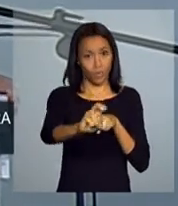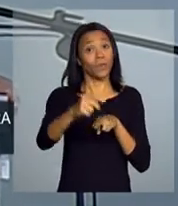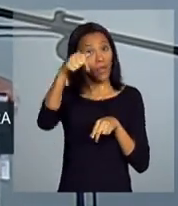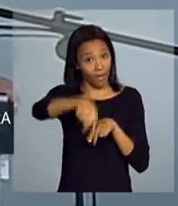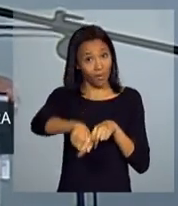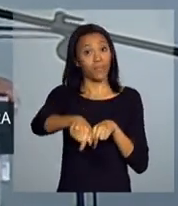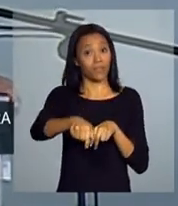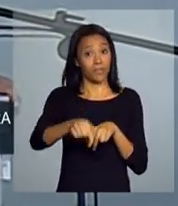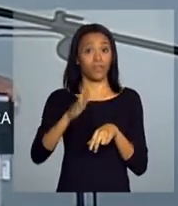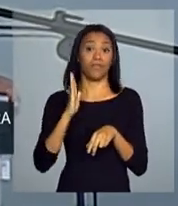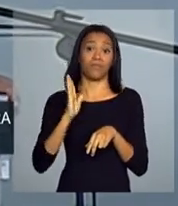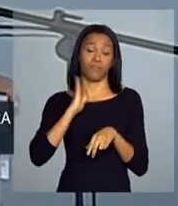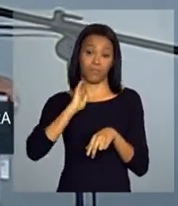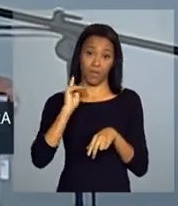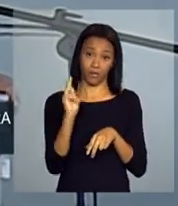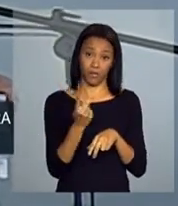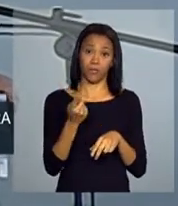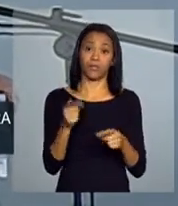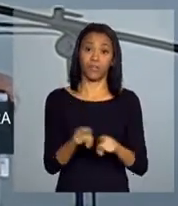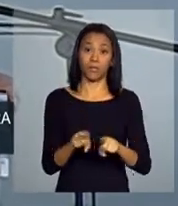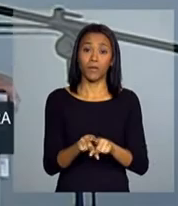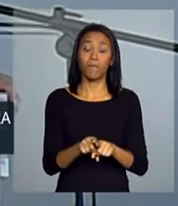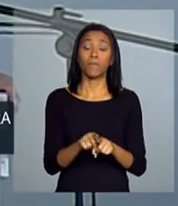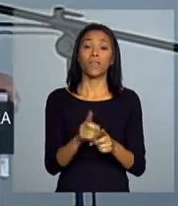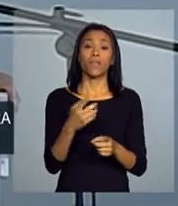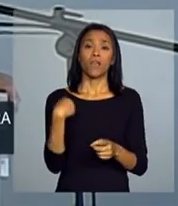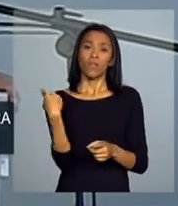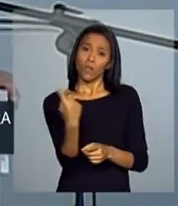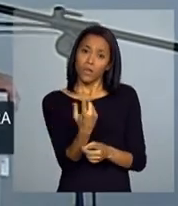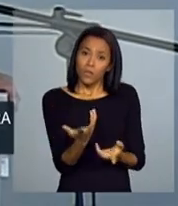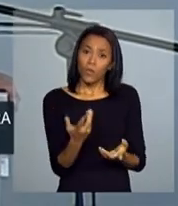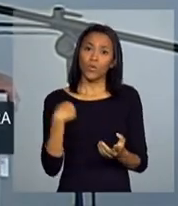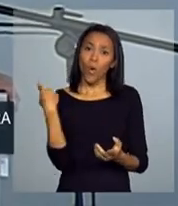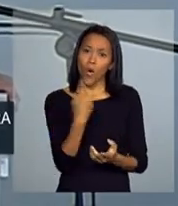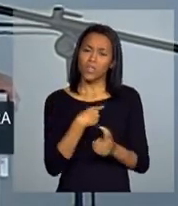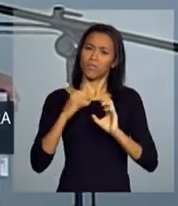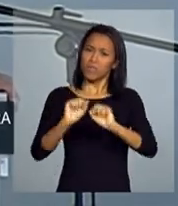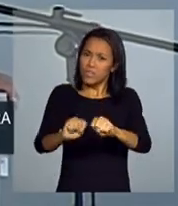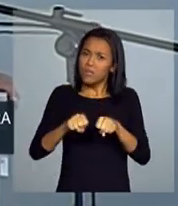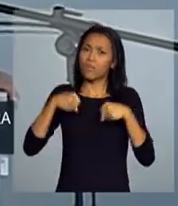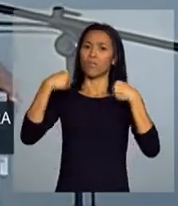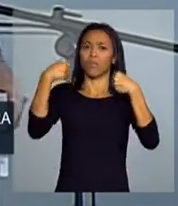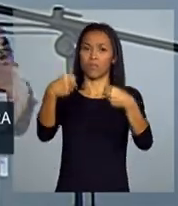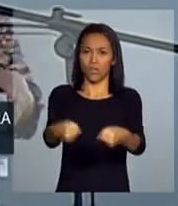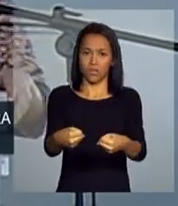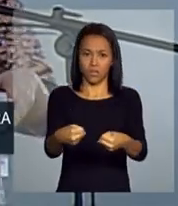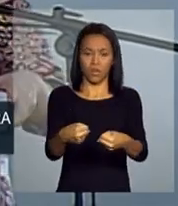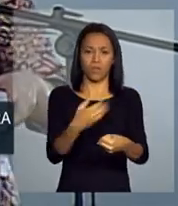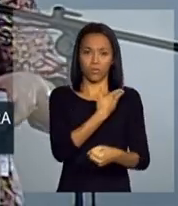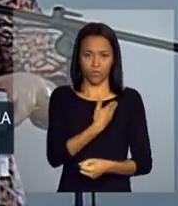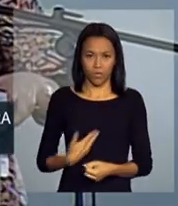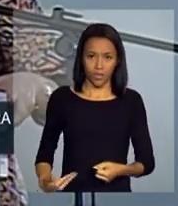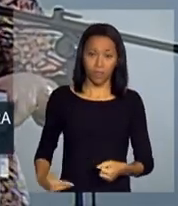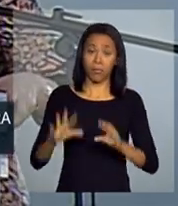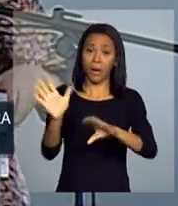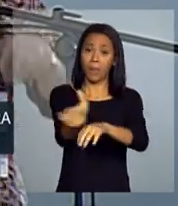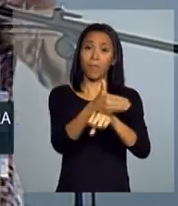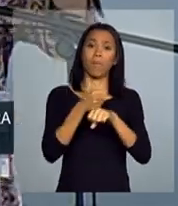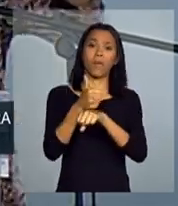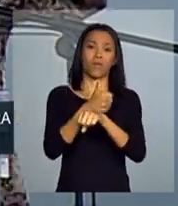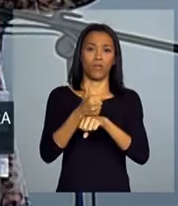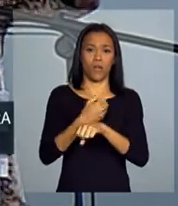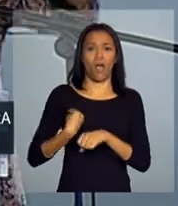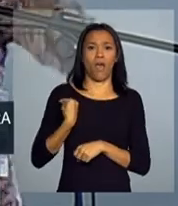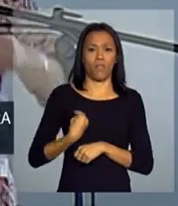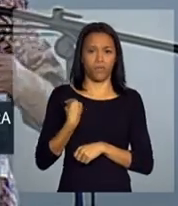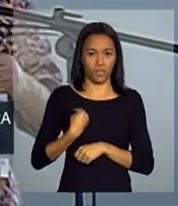Horizonte, nós temos, enfim, participado desse esforço imenso, que é melhorar as condições de vida